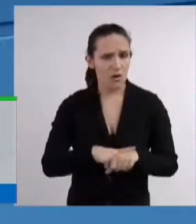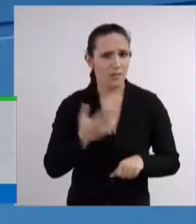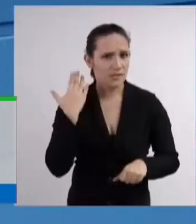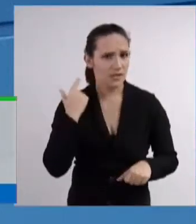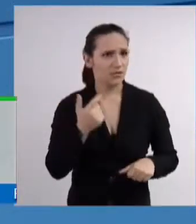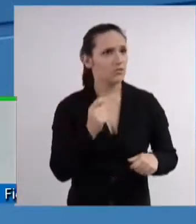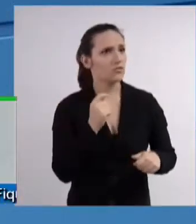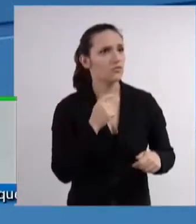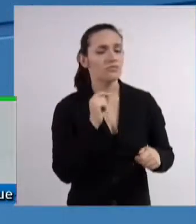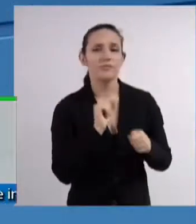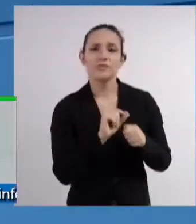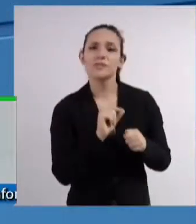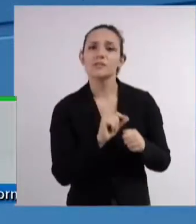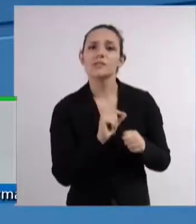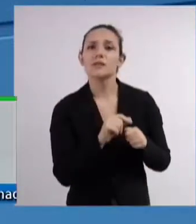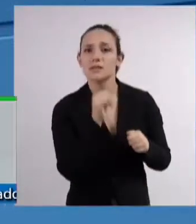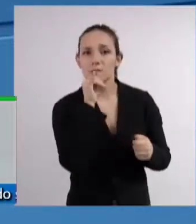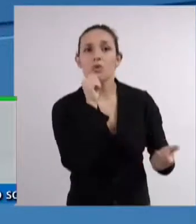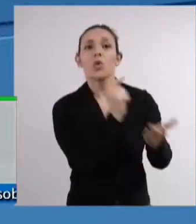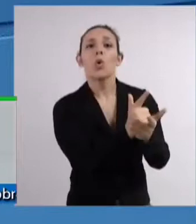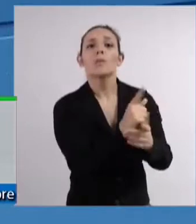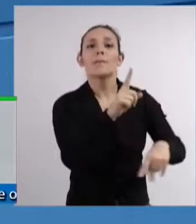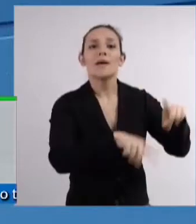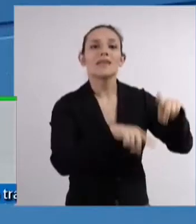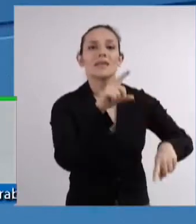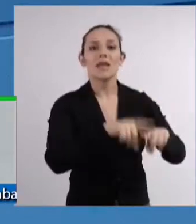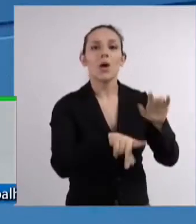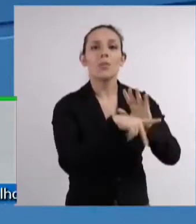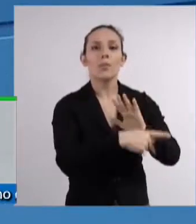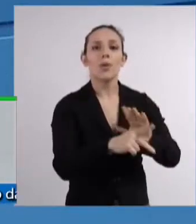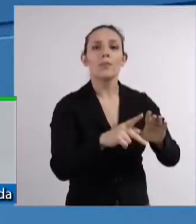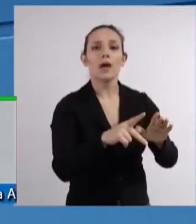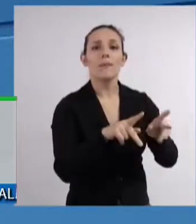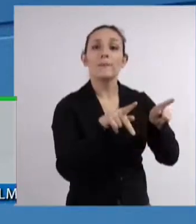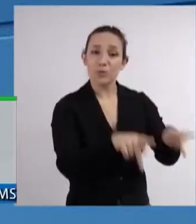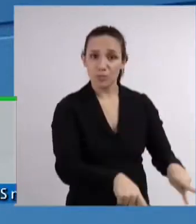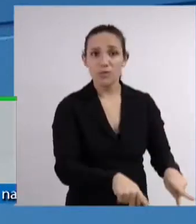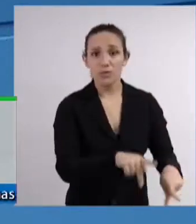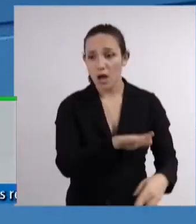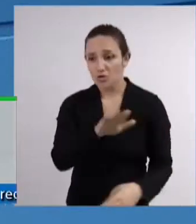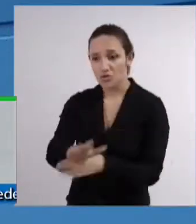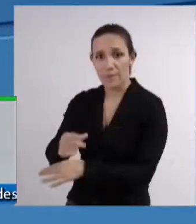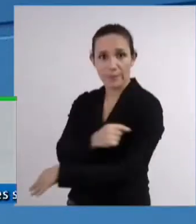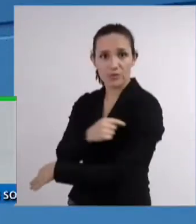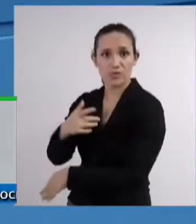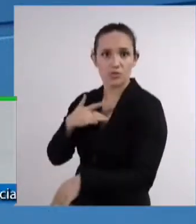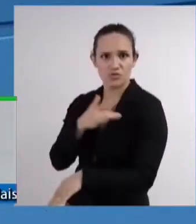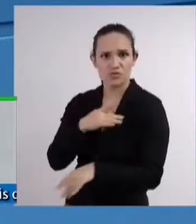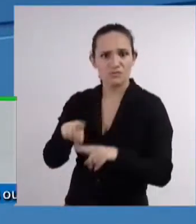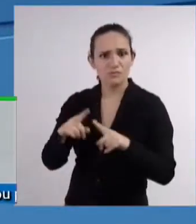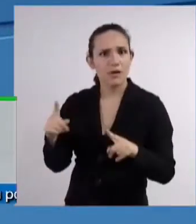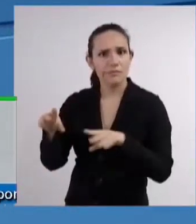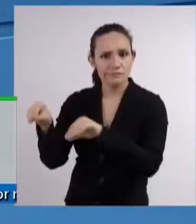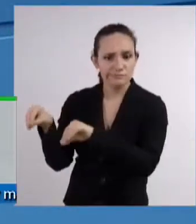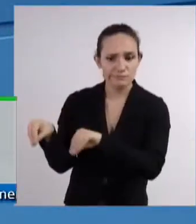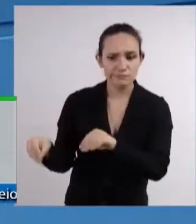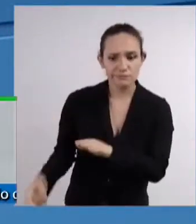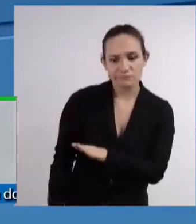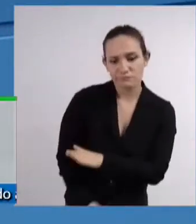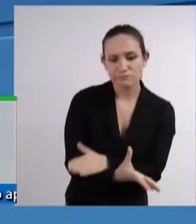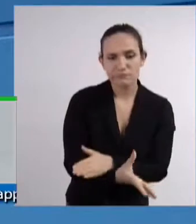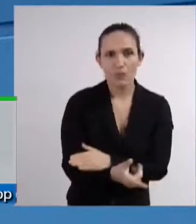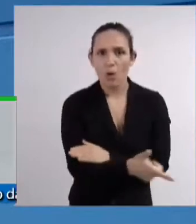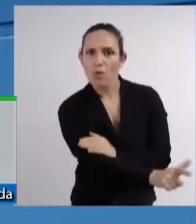fizemos o levantamento. Então, é uma complexidade, mas que não vai ser resolvida